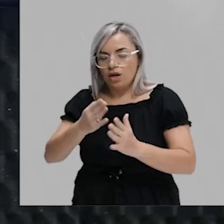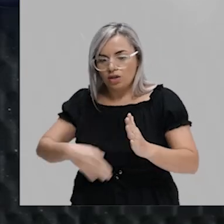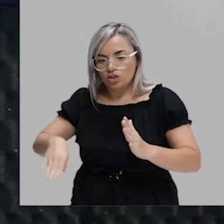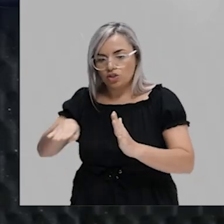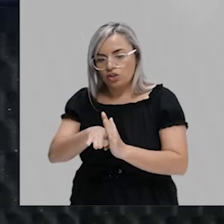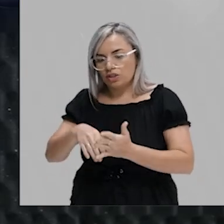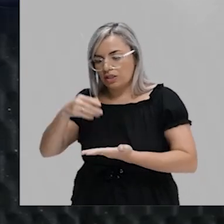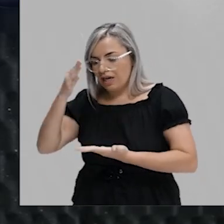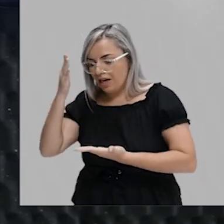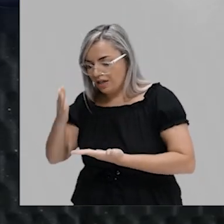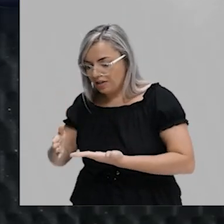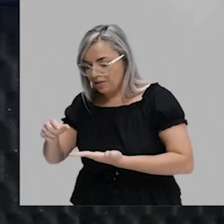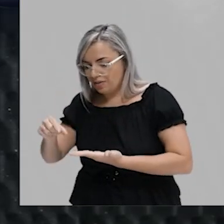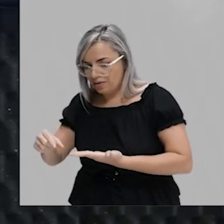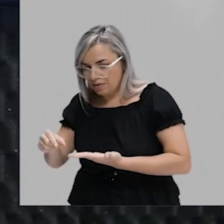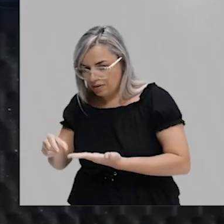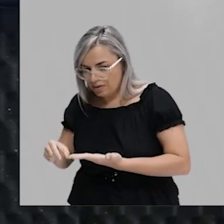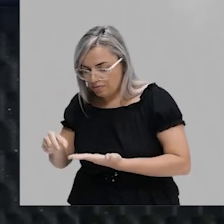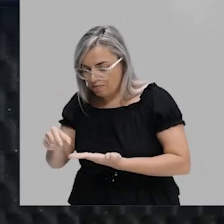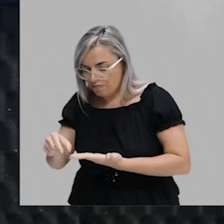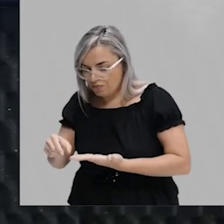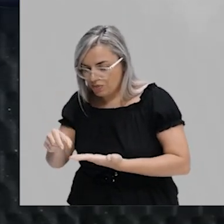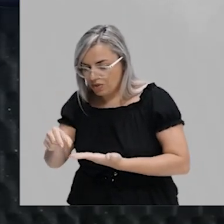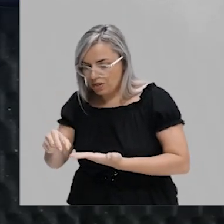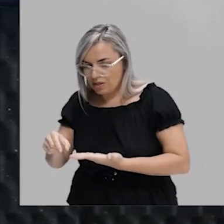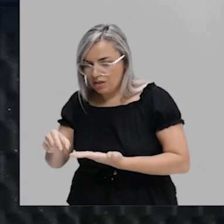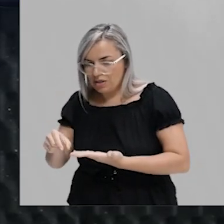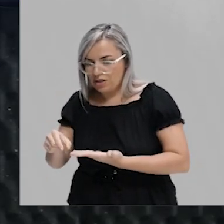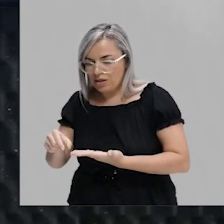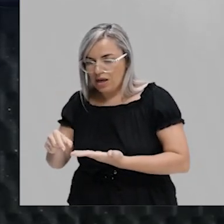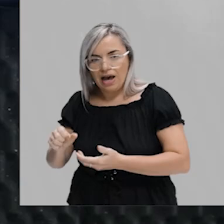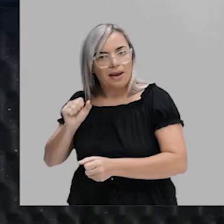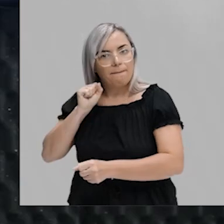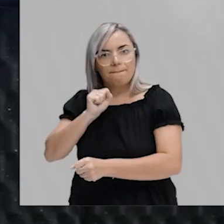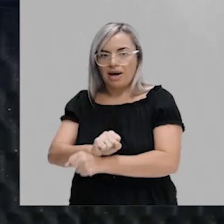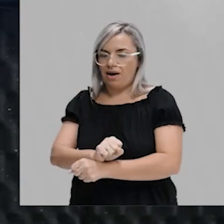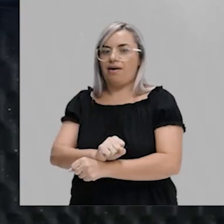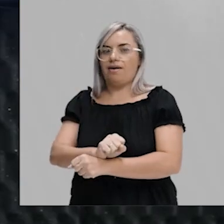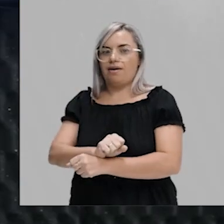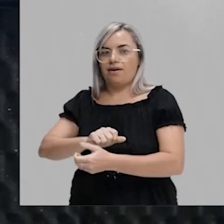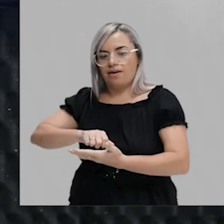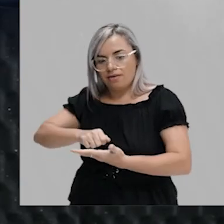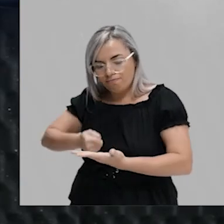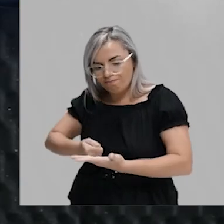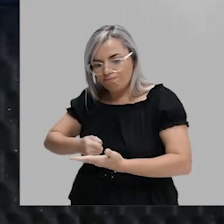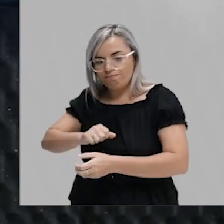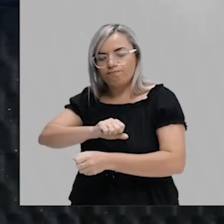no final, eu tenho que desligar o aparelho, tá? Eu desligo o aparelho para que...